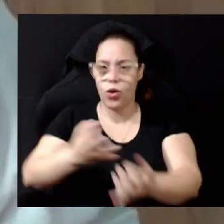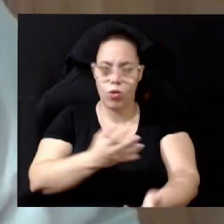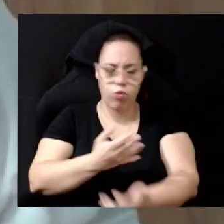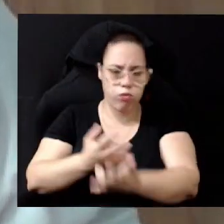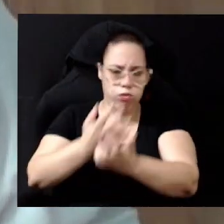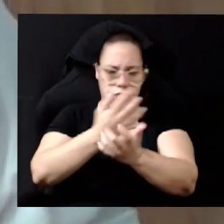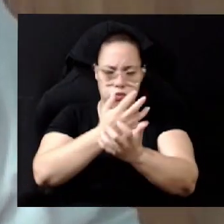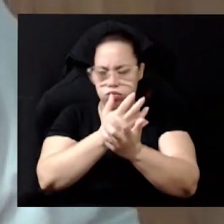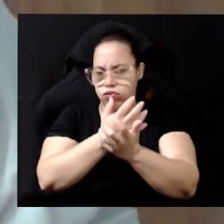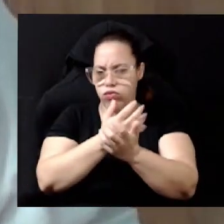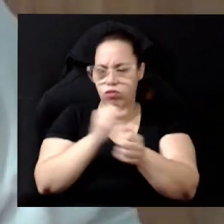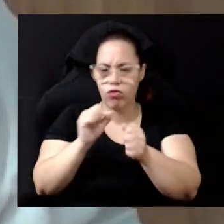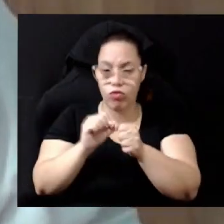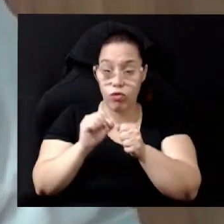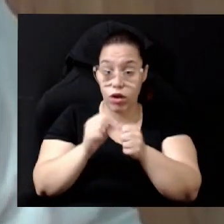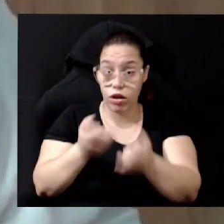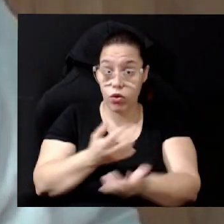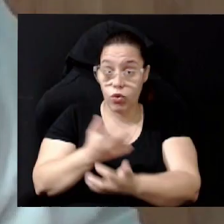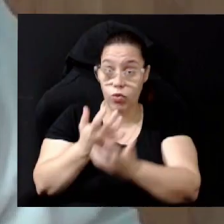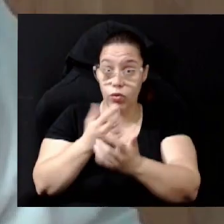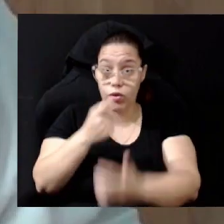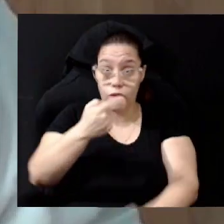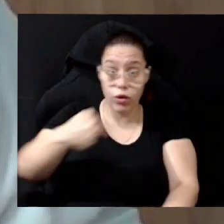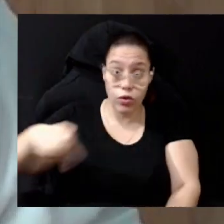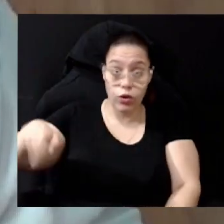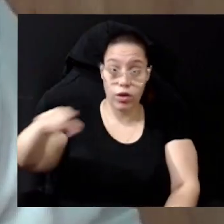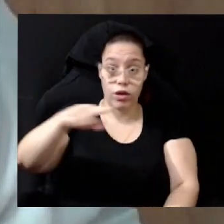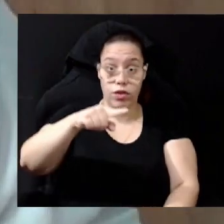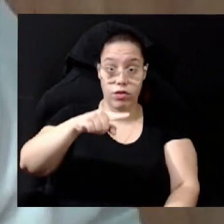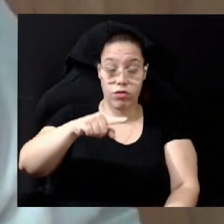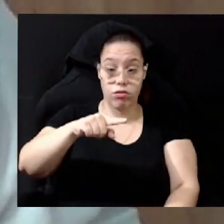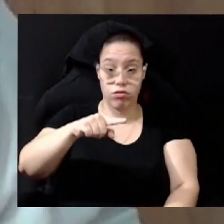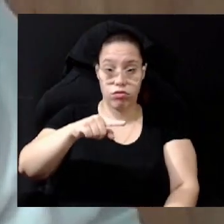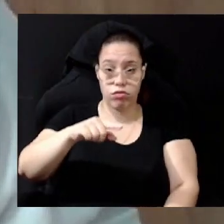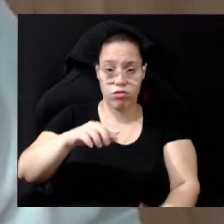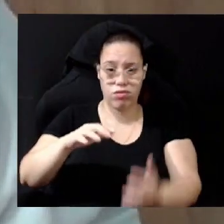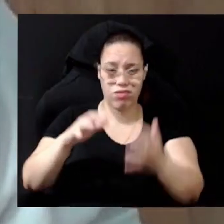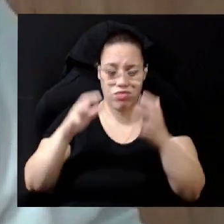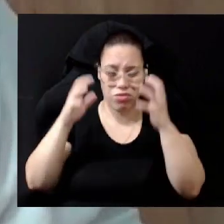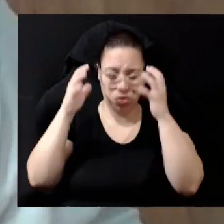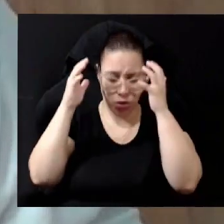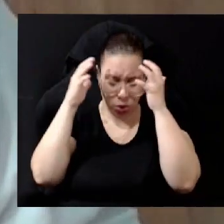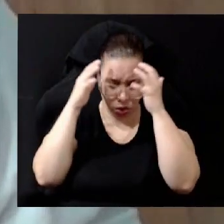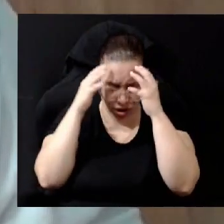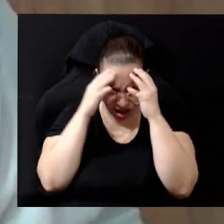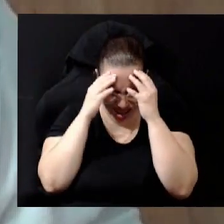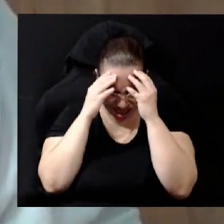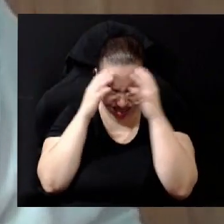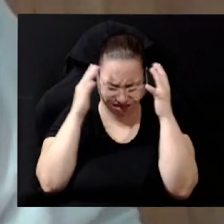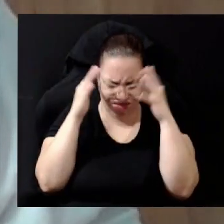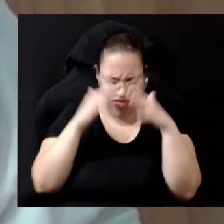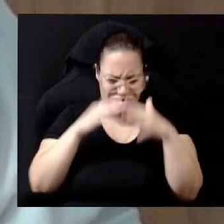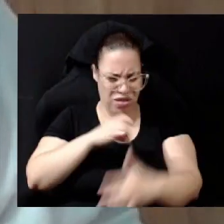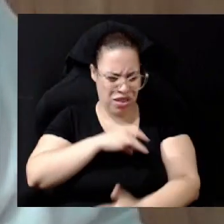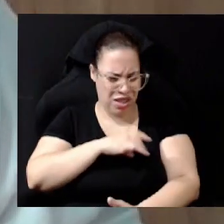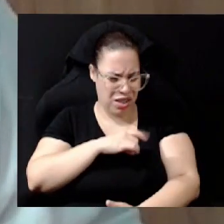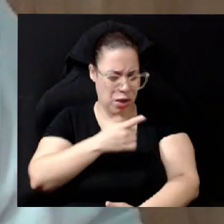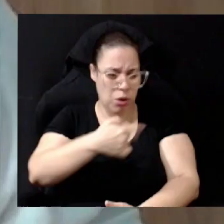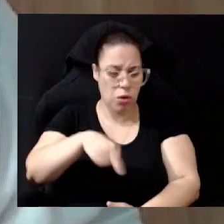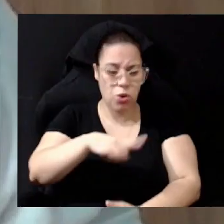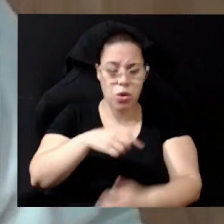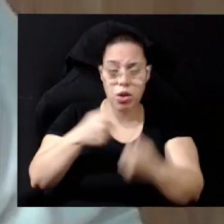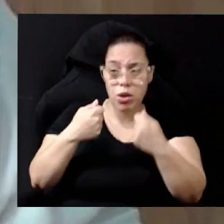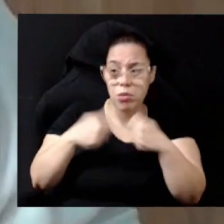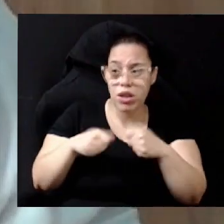faça fogo. Fogo, nesta ilha escura, dominada por monstros, é